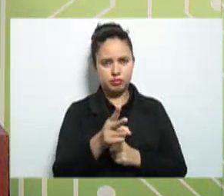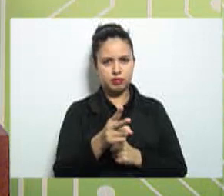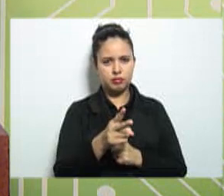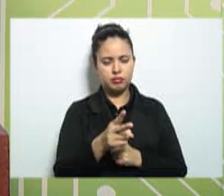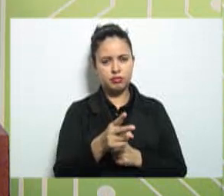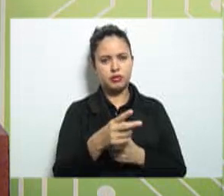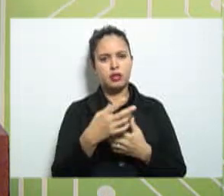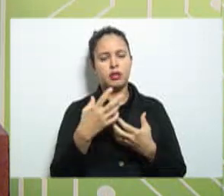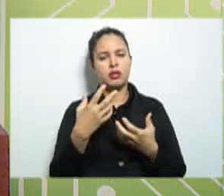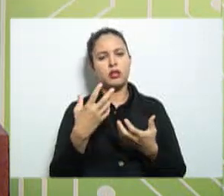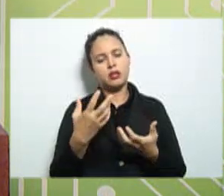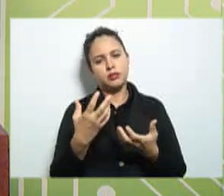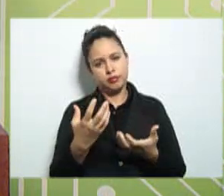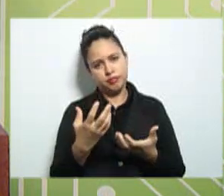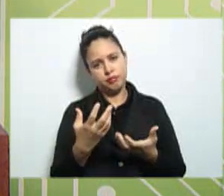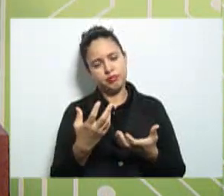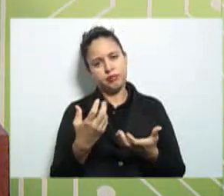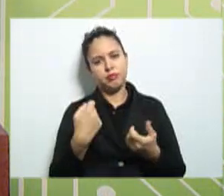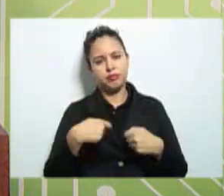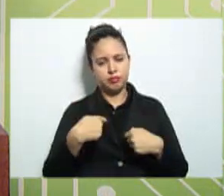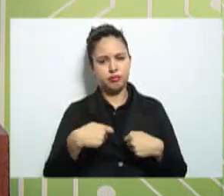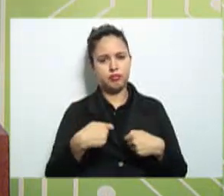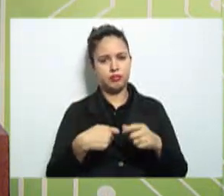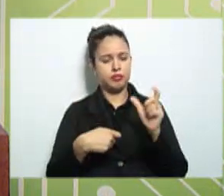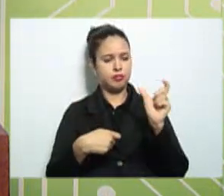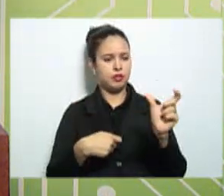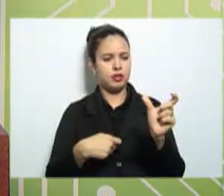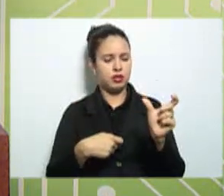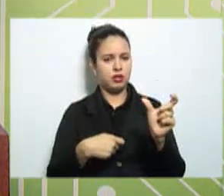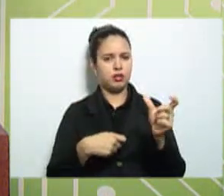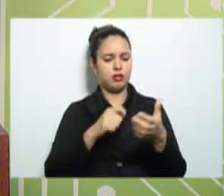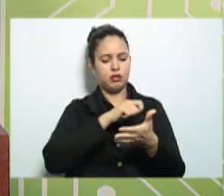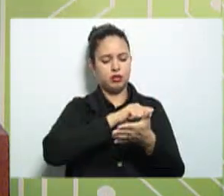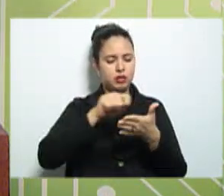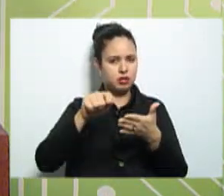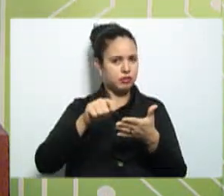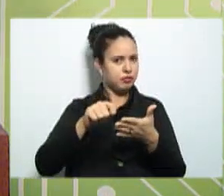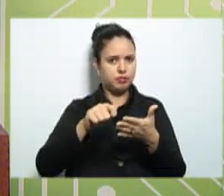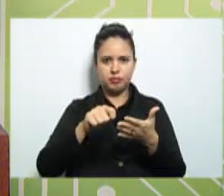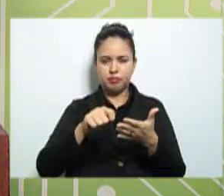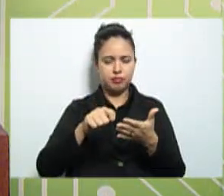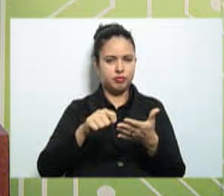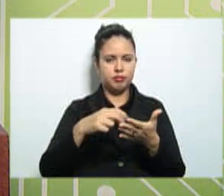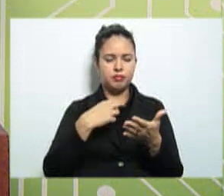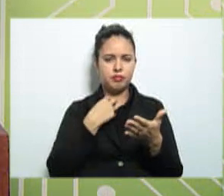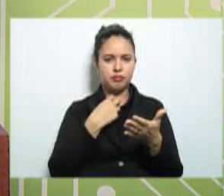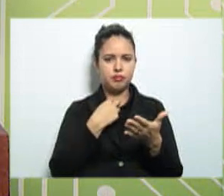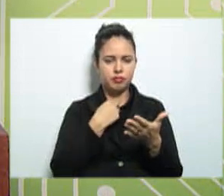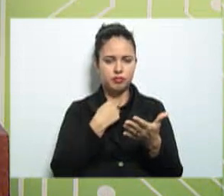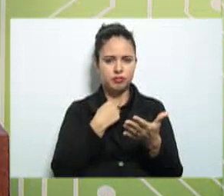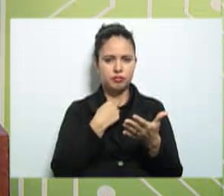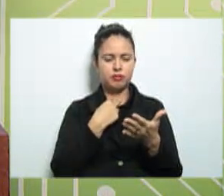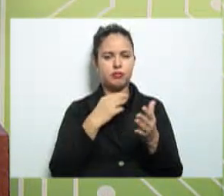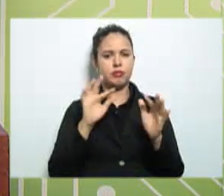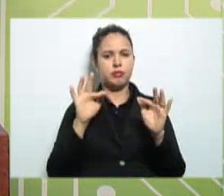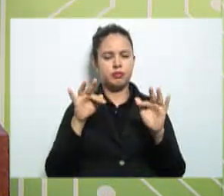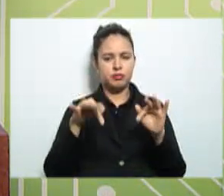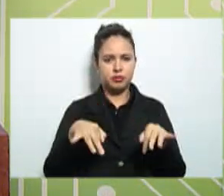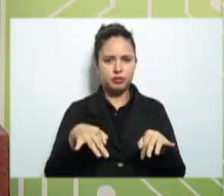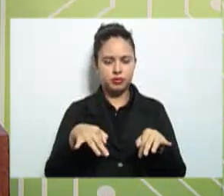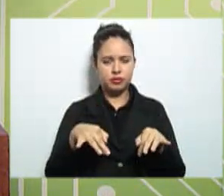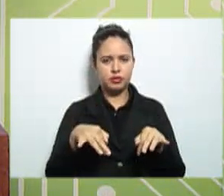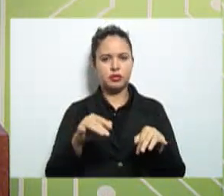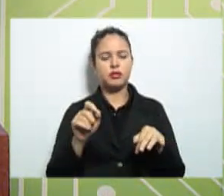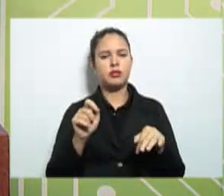quero dizer e conserta a palavra. Se o erro foi percebido só ao final da ata, o que vocês vão fazer? Vão rasgar a ata?